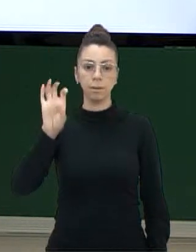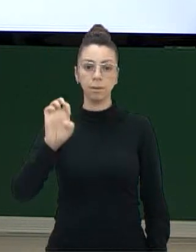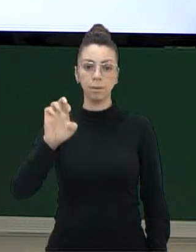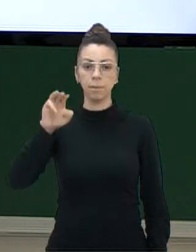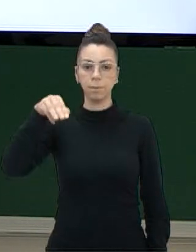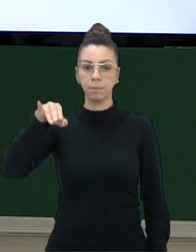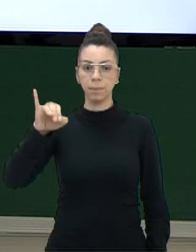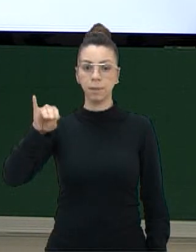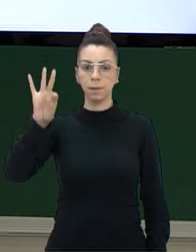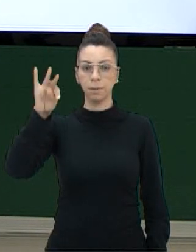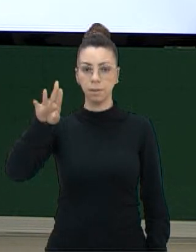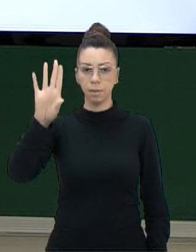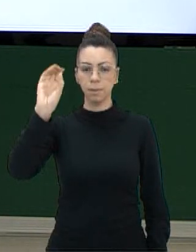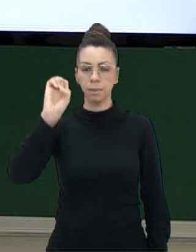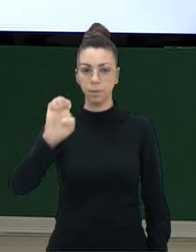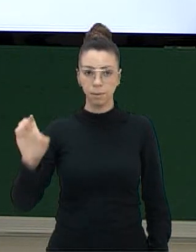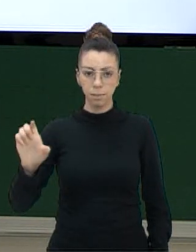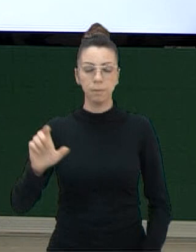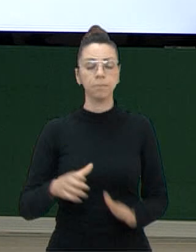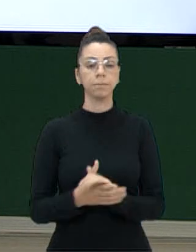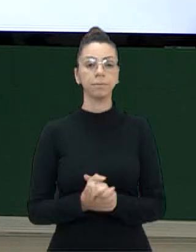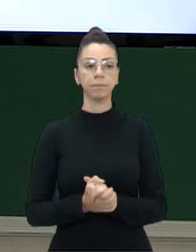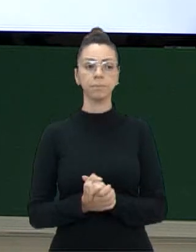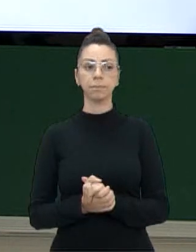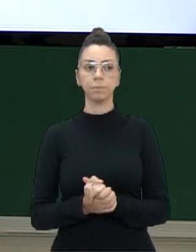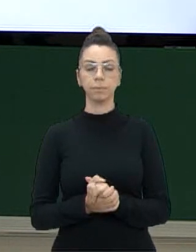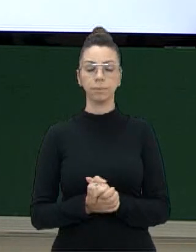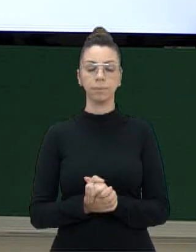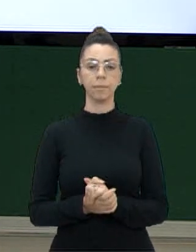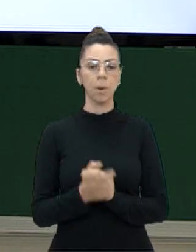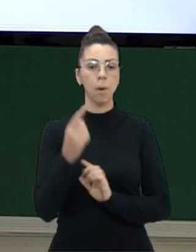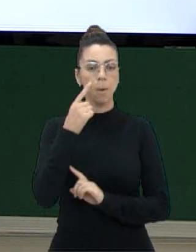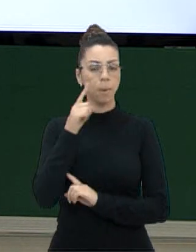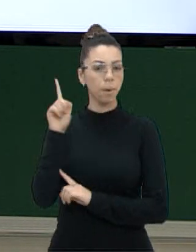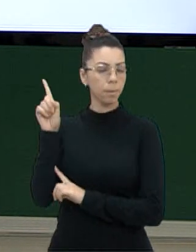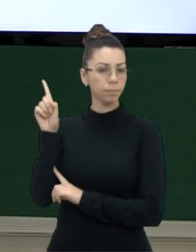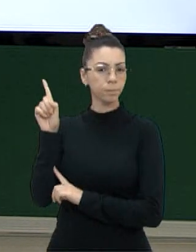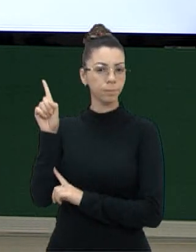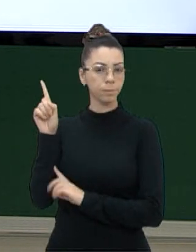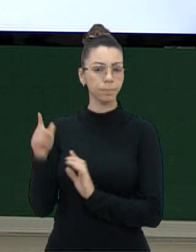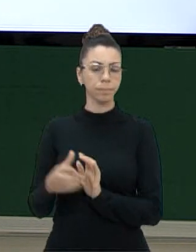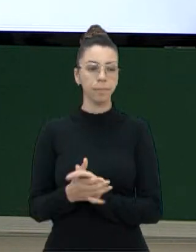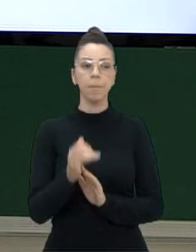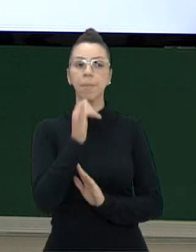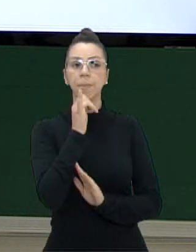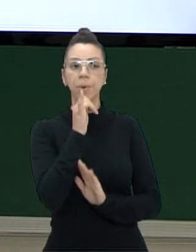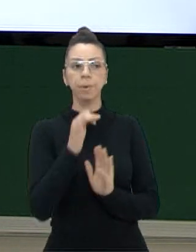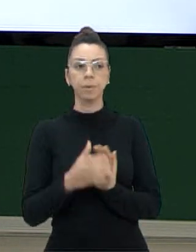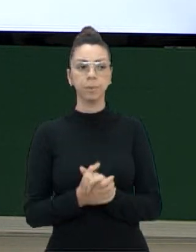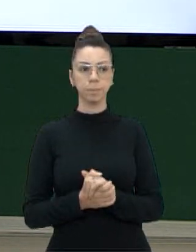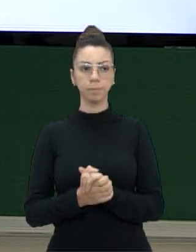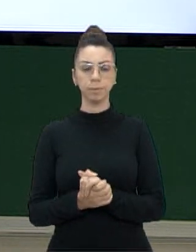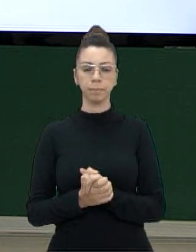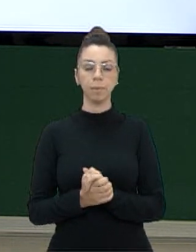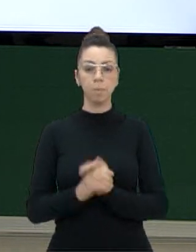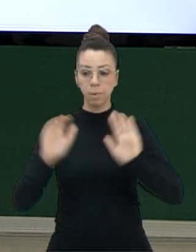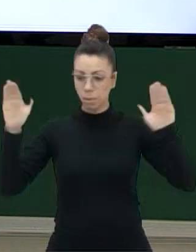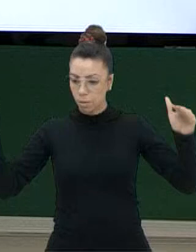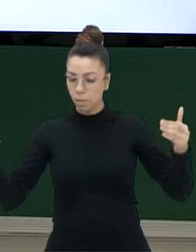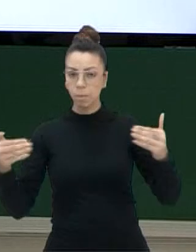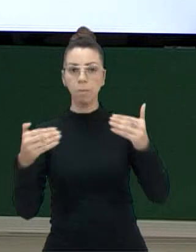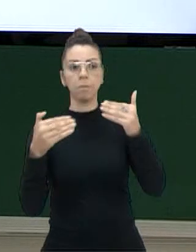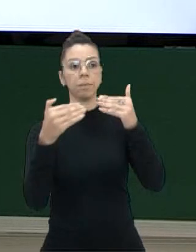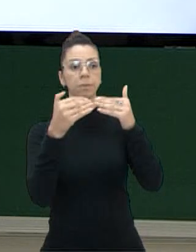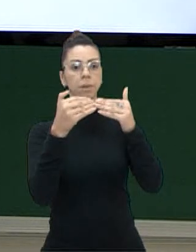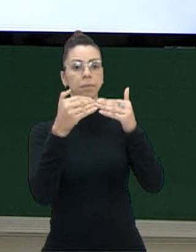plural. Um é um artículo indefinido masculino singular. Por exemplo, para ser concordância com um substantivo